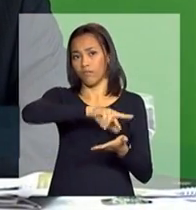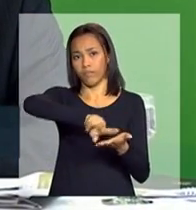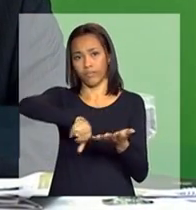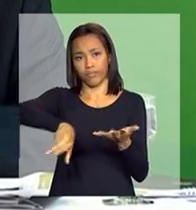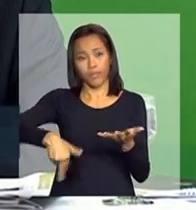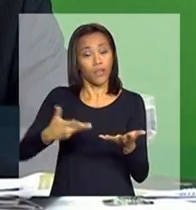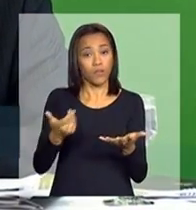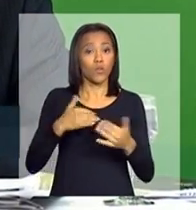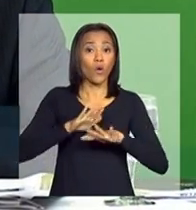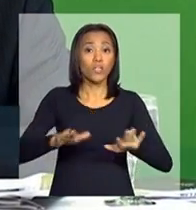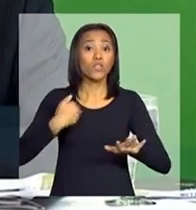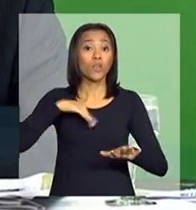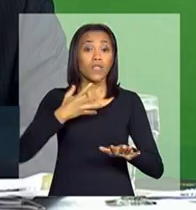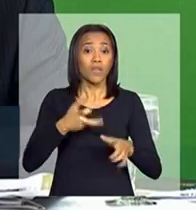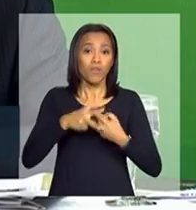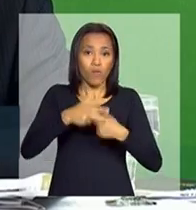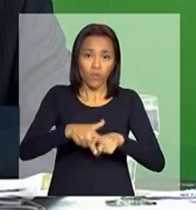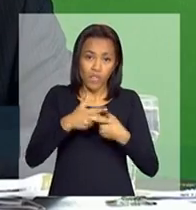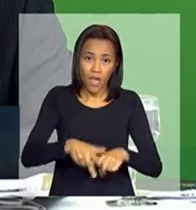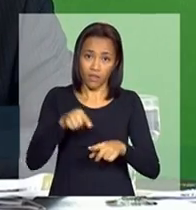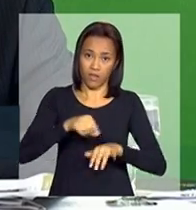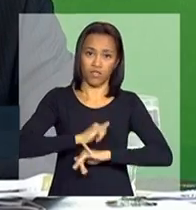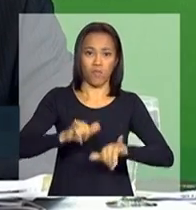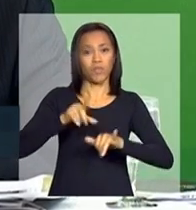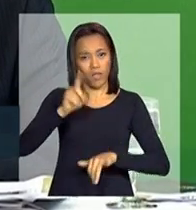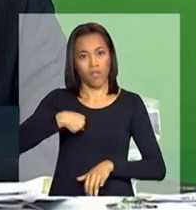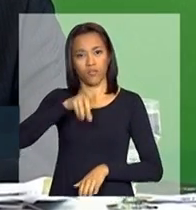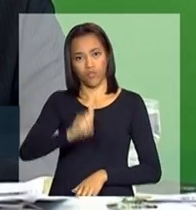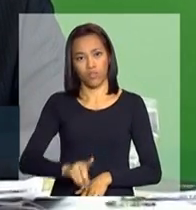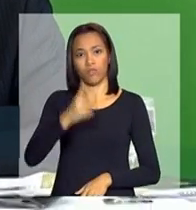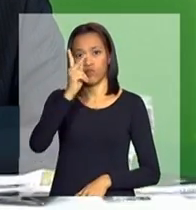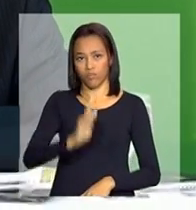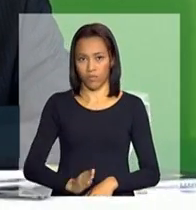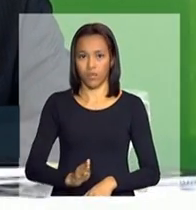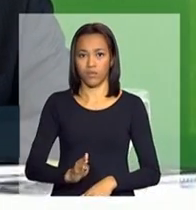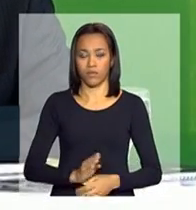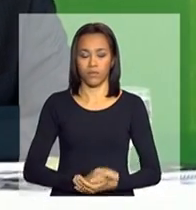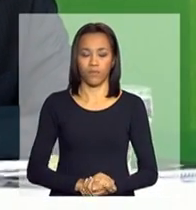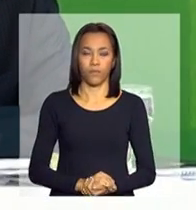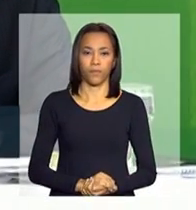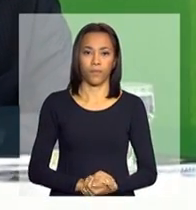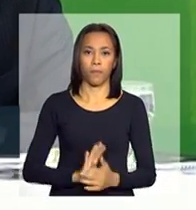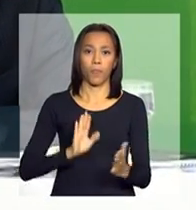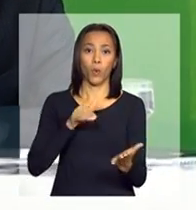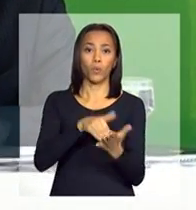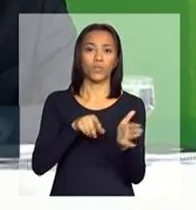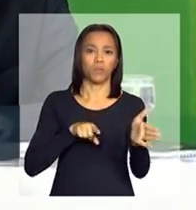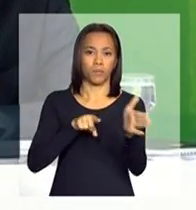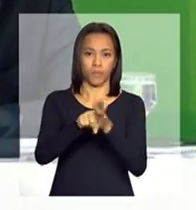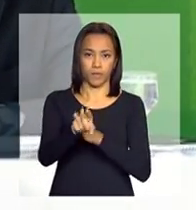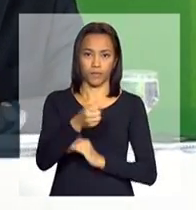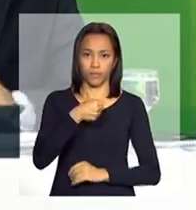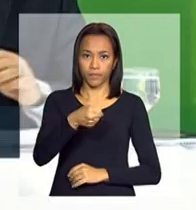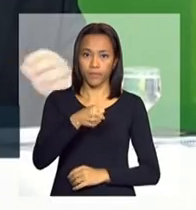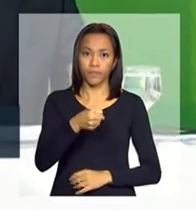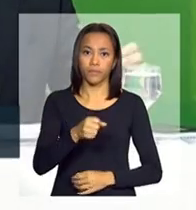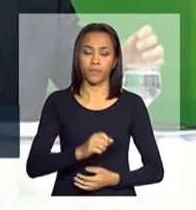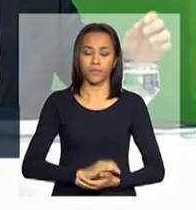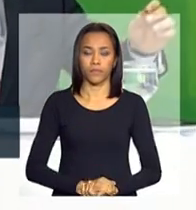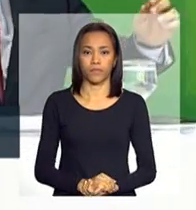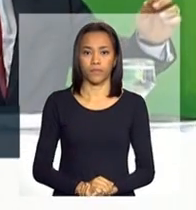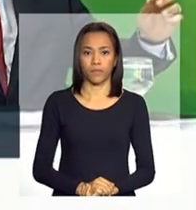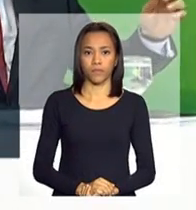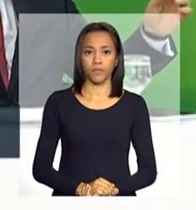Então é só isso nós só queremos que corrija aquilo que é de direito do país nós vamos para a última pergunta da Vista